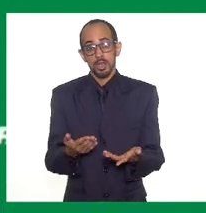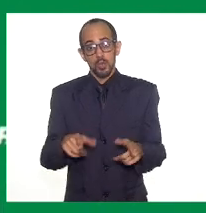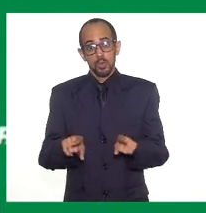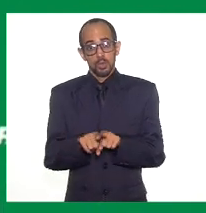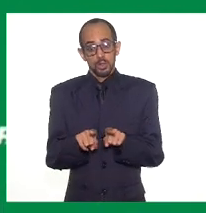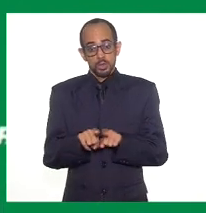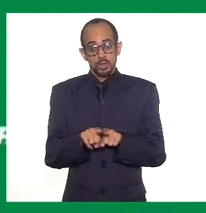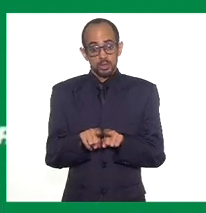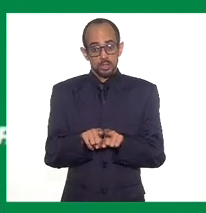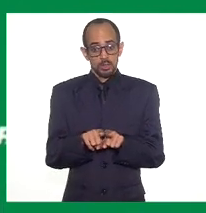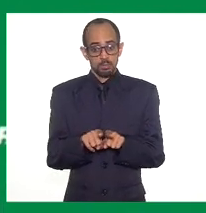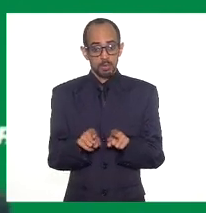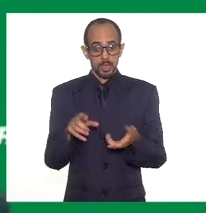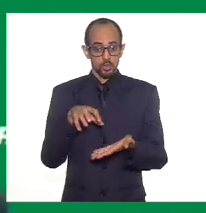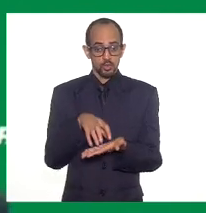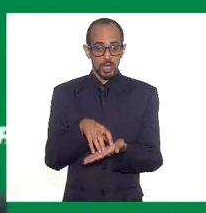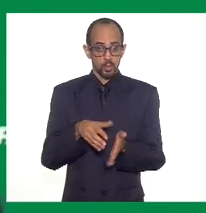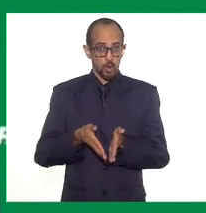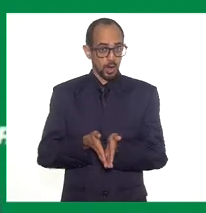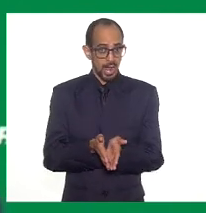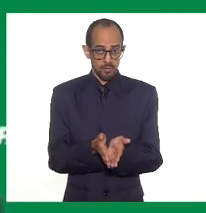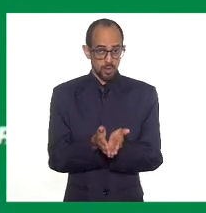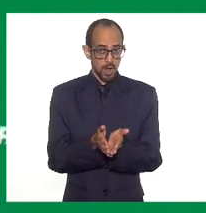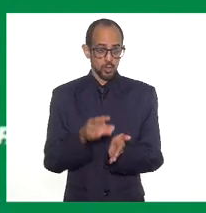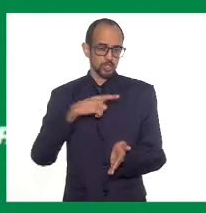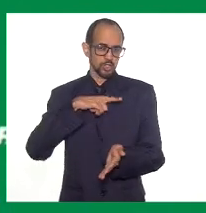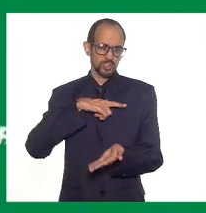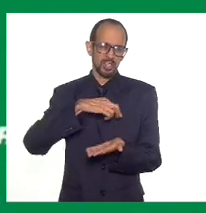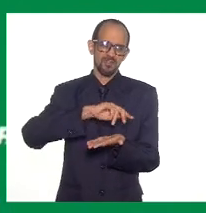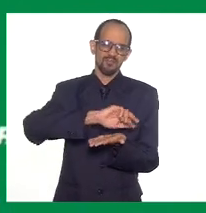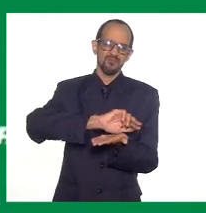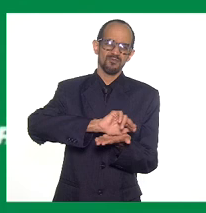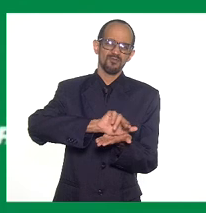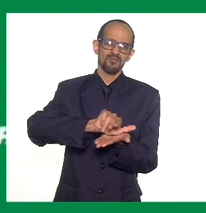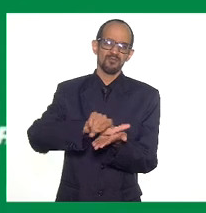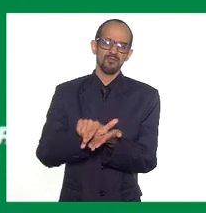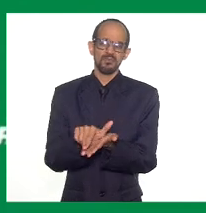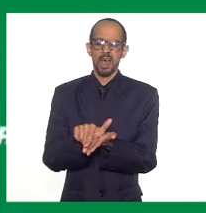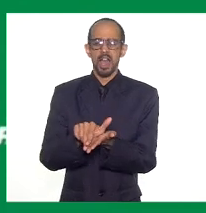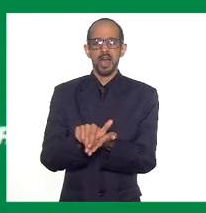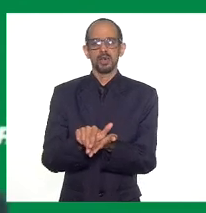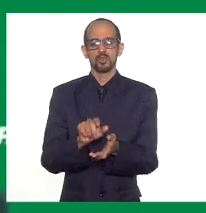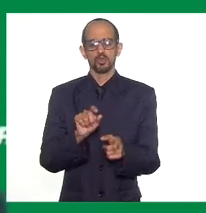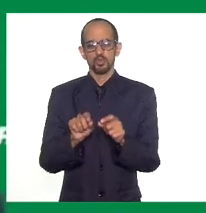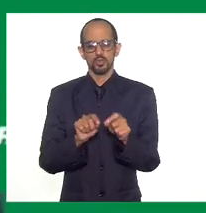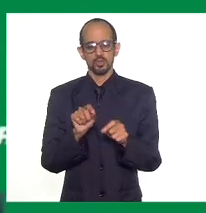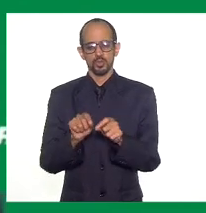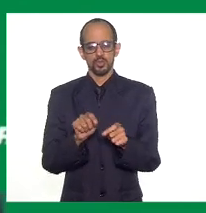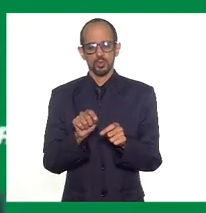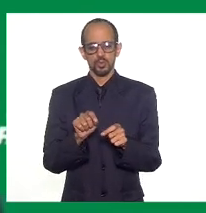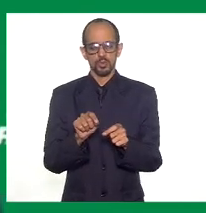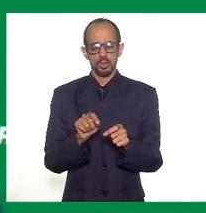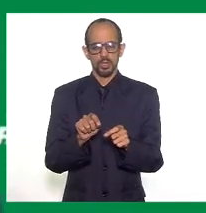se refere ao setor naval, a gente tem um rol muito amplo, né, de relação